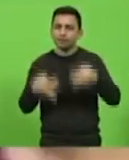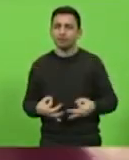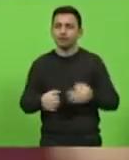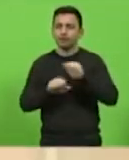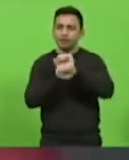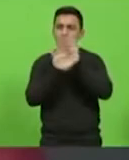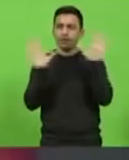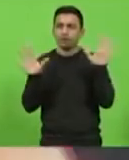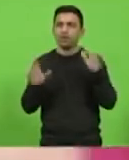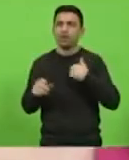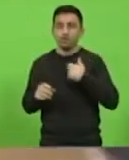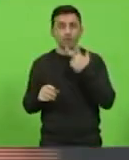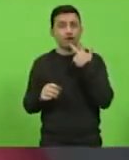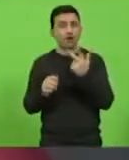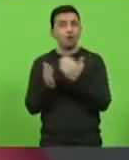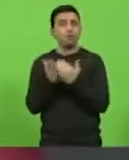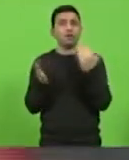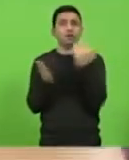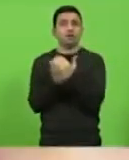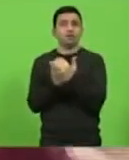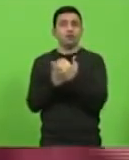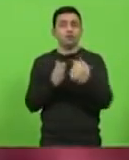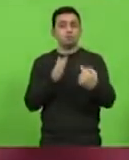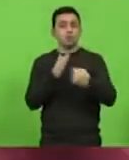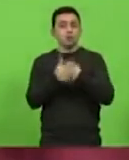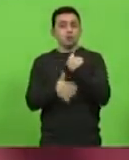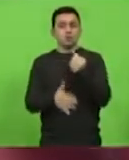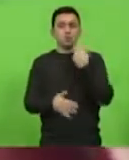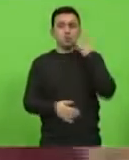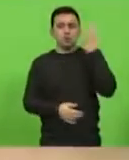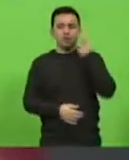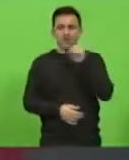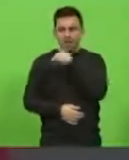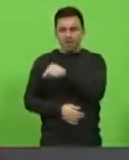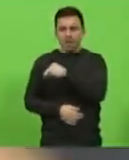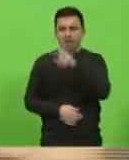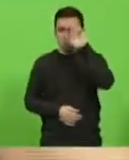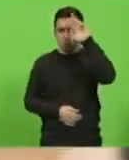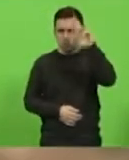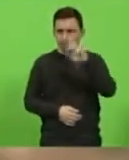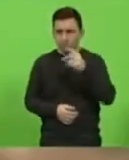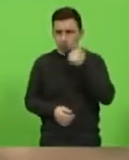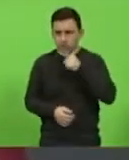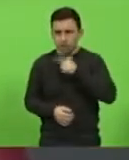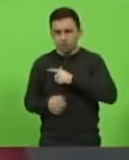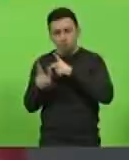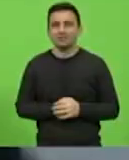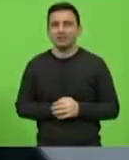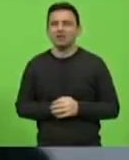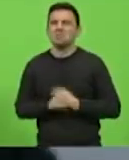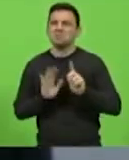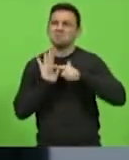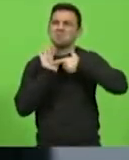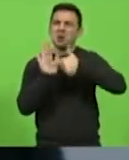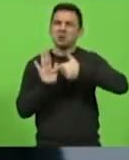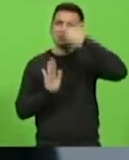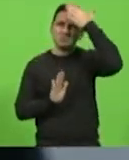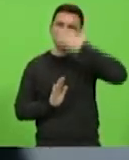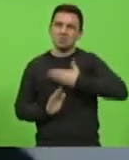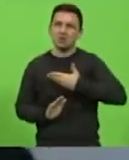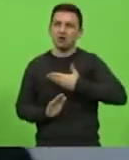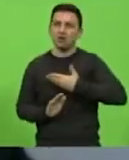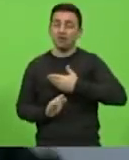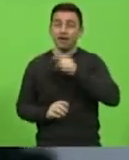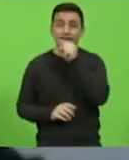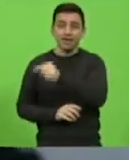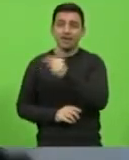transparente. Vou além, pergunto-me ainda se o responsável consegue dormir apesar das consequências dos seus atos. A acusação